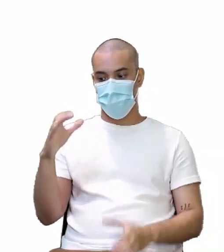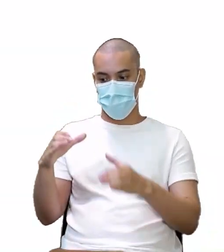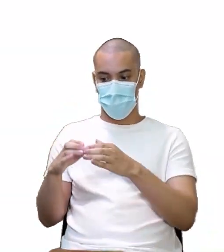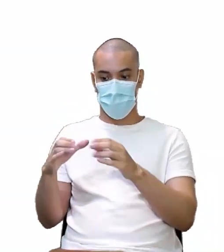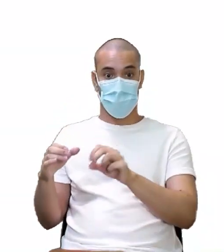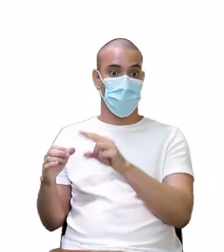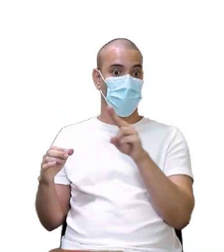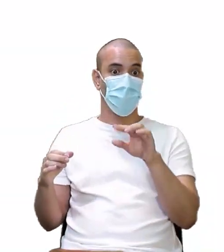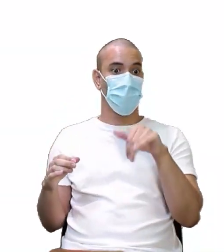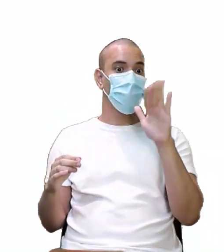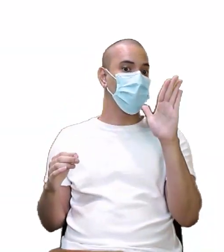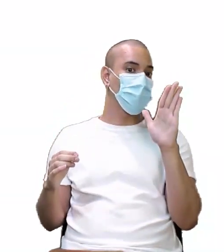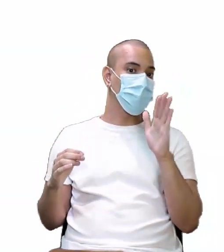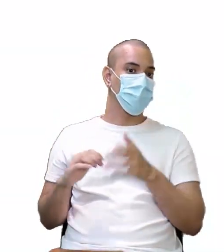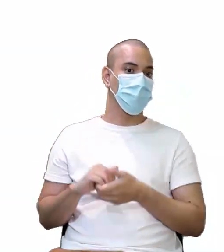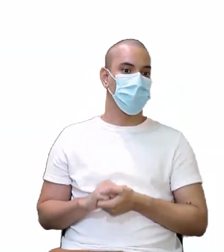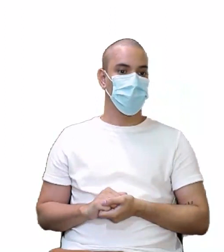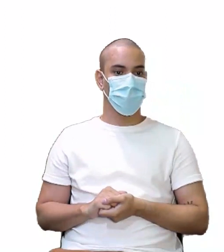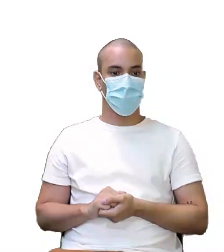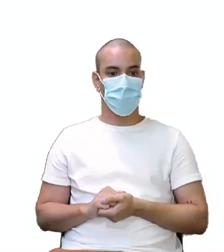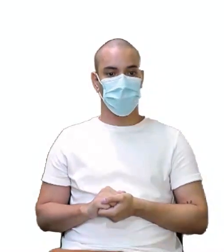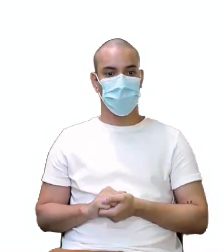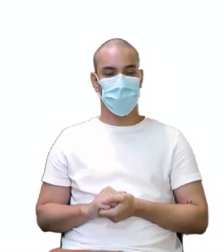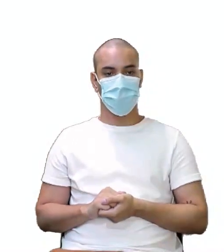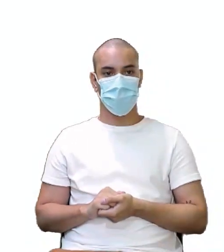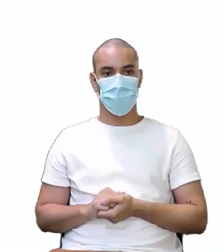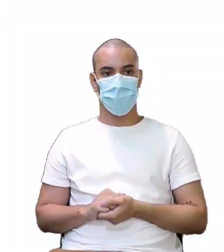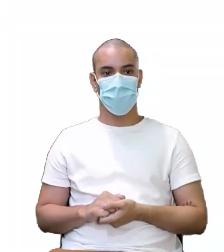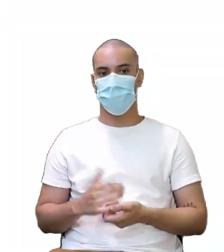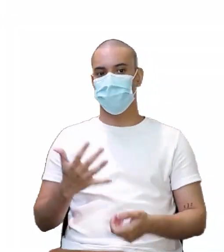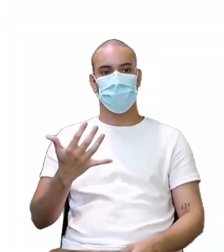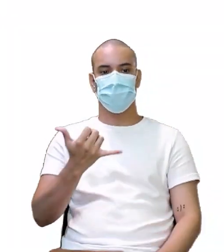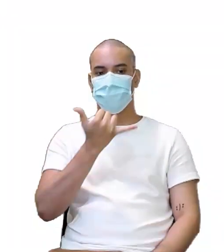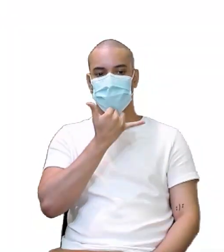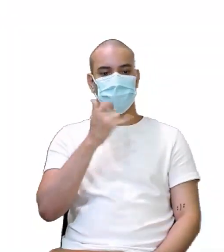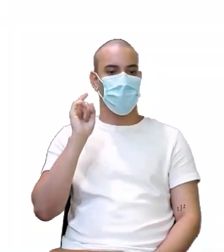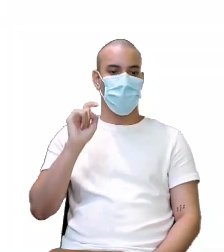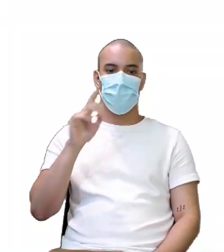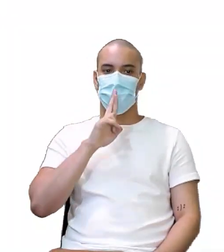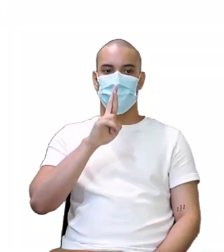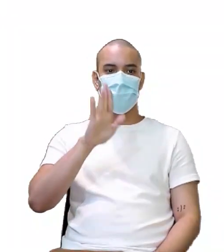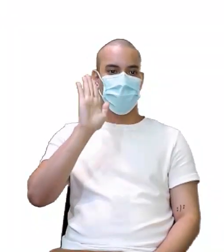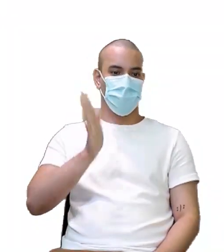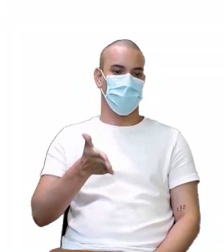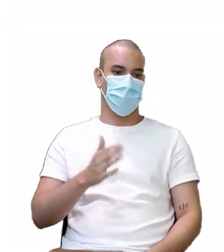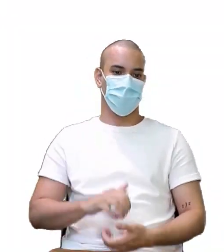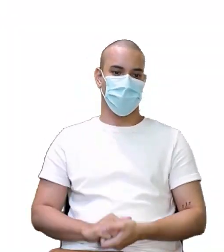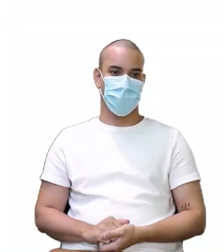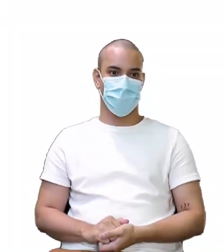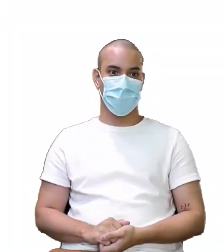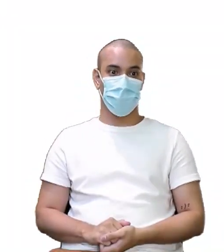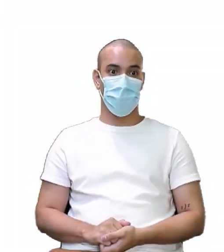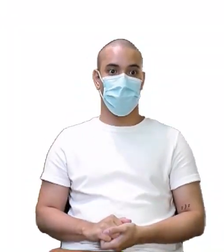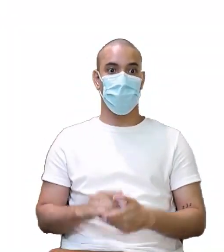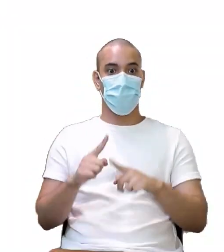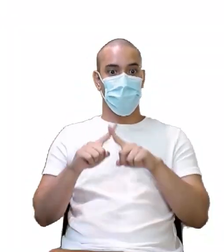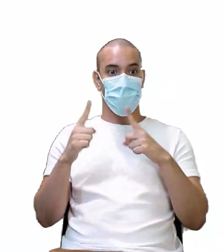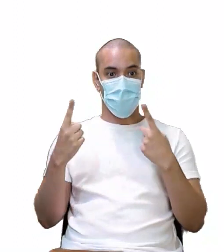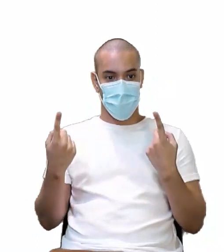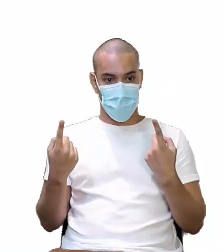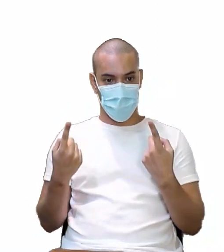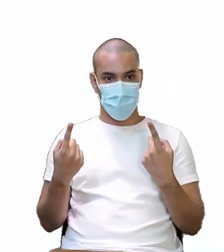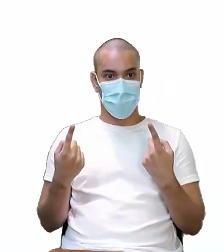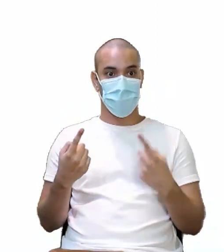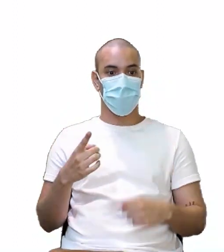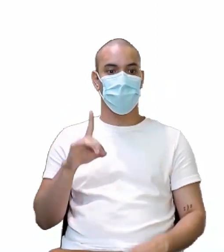mais espécies. Pode ser. Opa, sem querer, eu apertei aqui a questão certa já, né? Então, questão